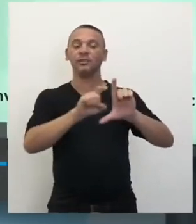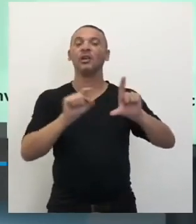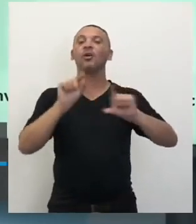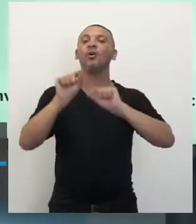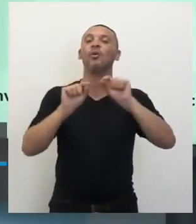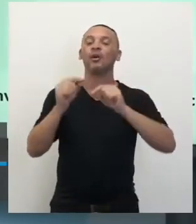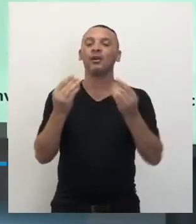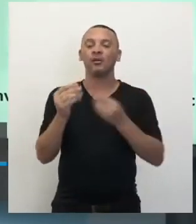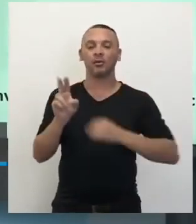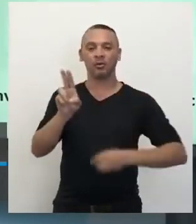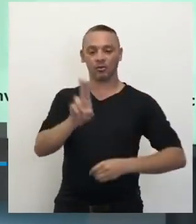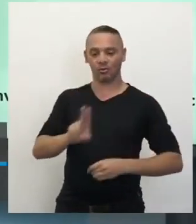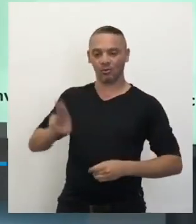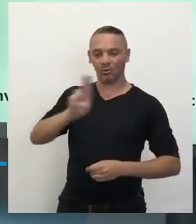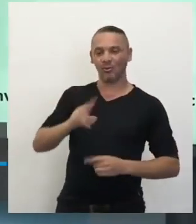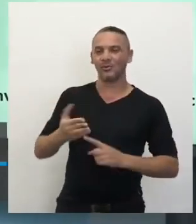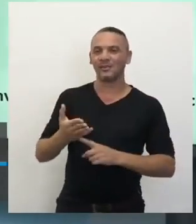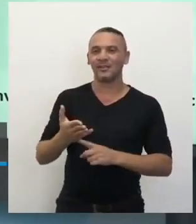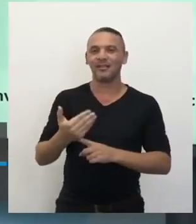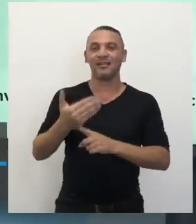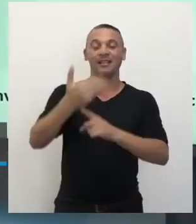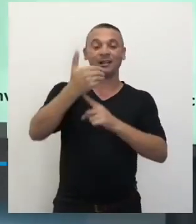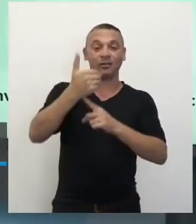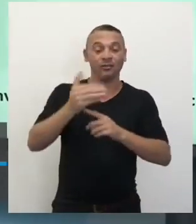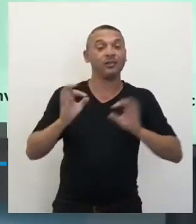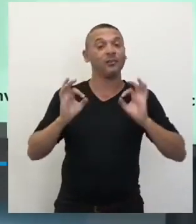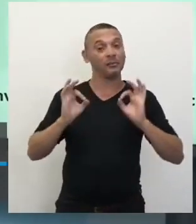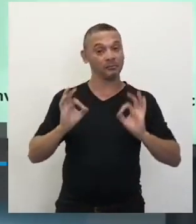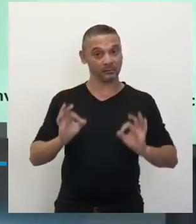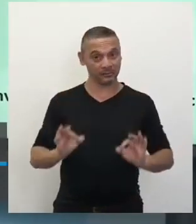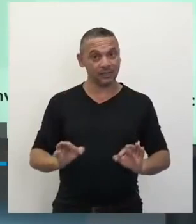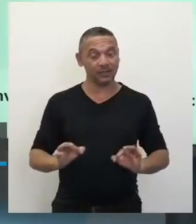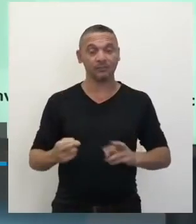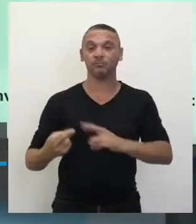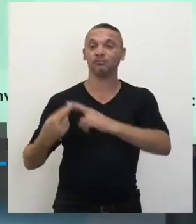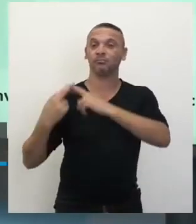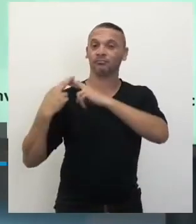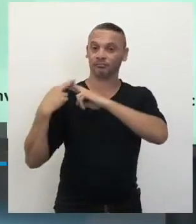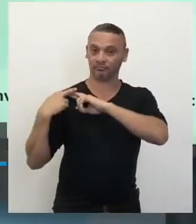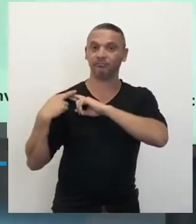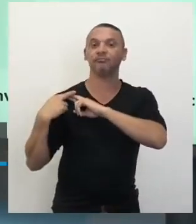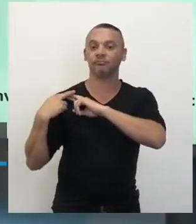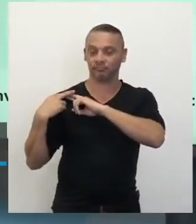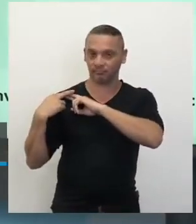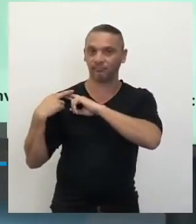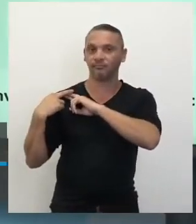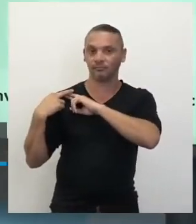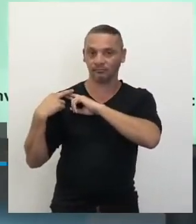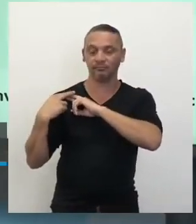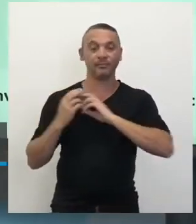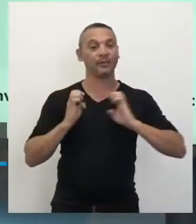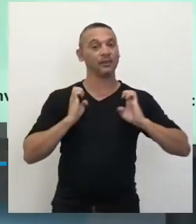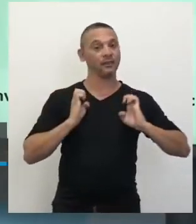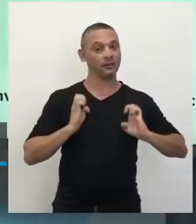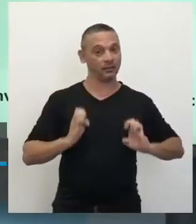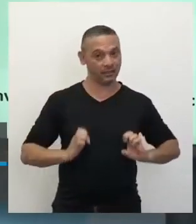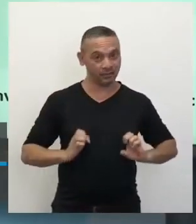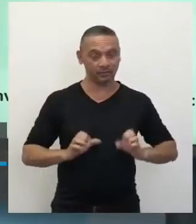de usar as tecnologias com consciência, responsabilidade, ética